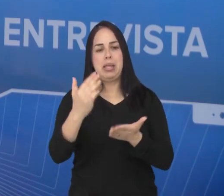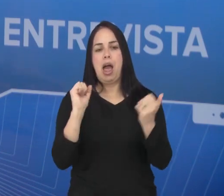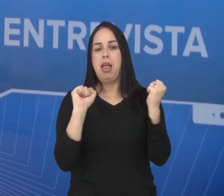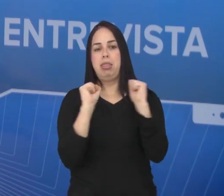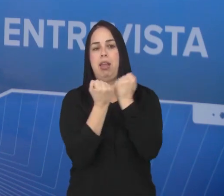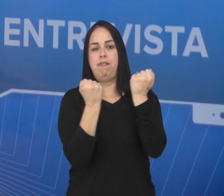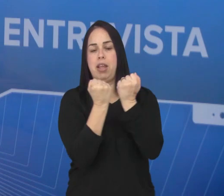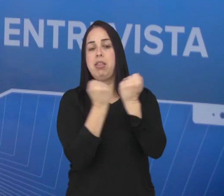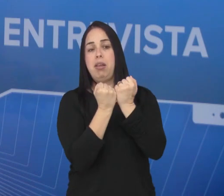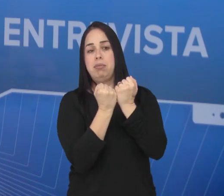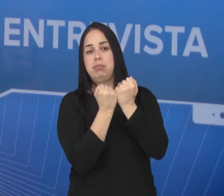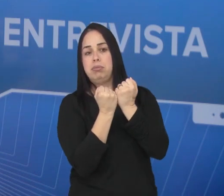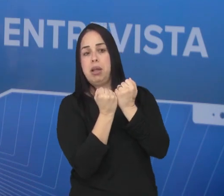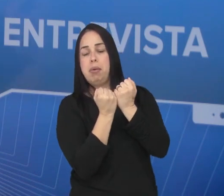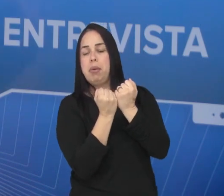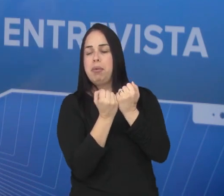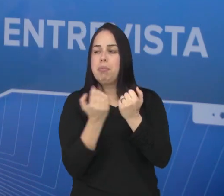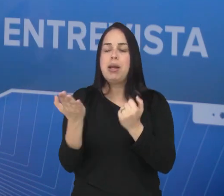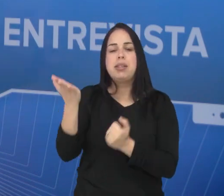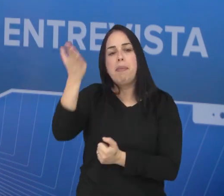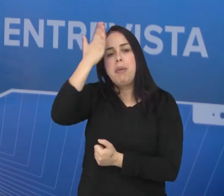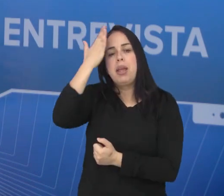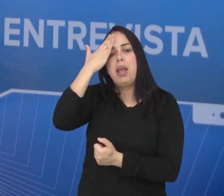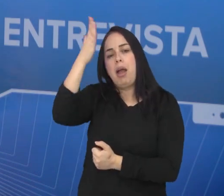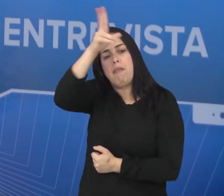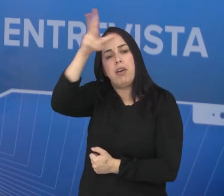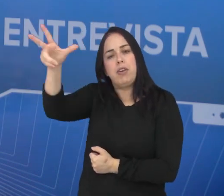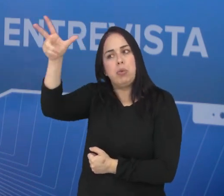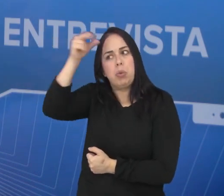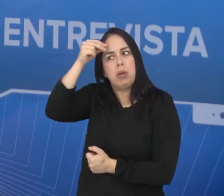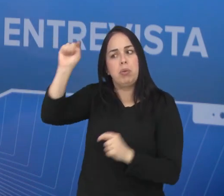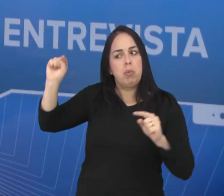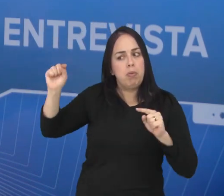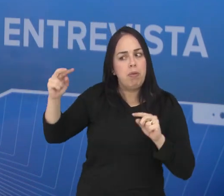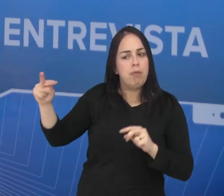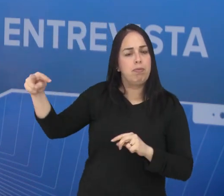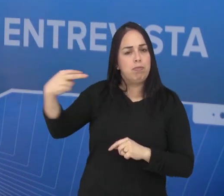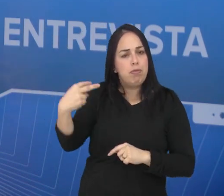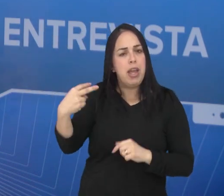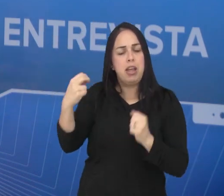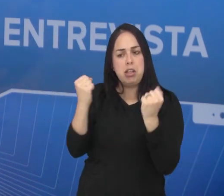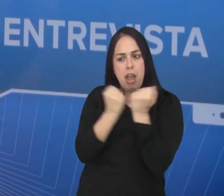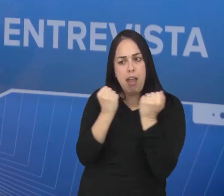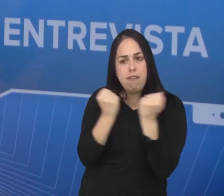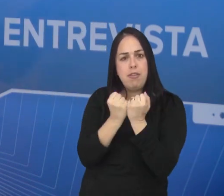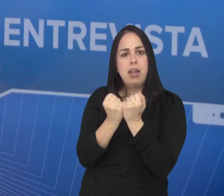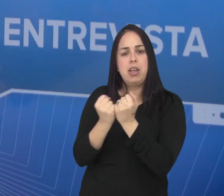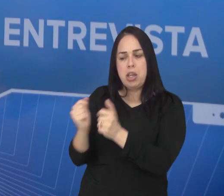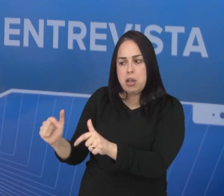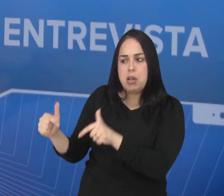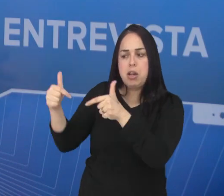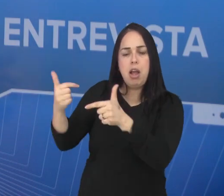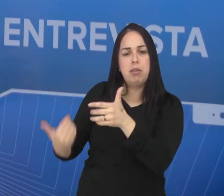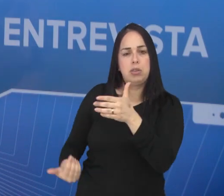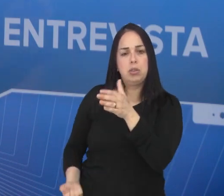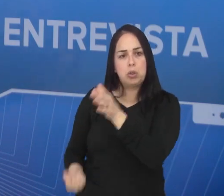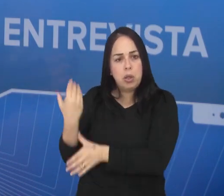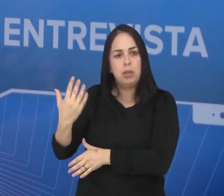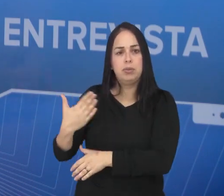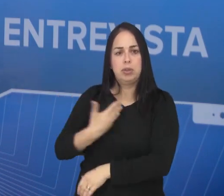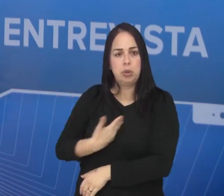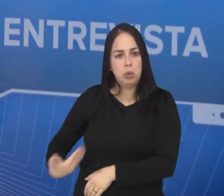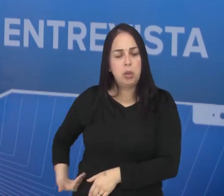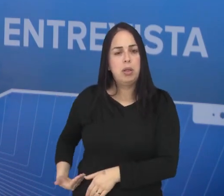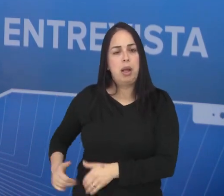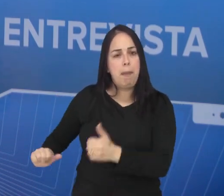apresentação dessa lei para que a prefeitura começasse também a criar políticas públicas em defesa do autista e também dos